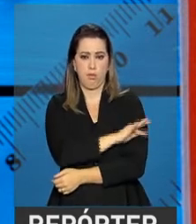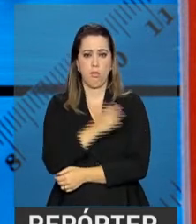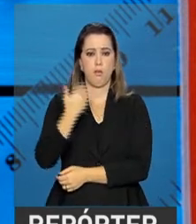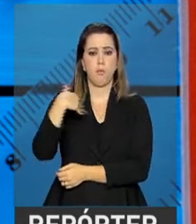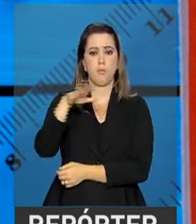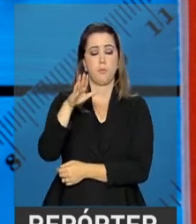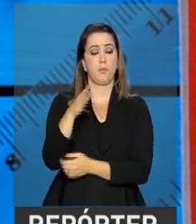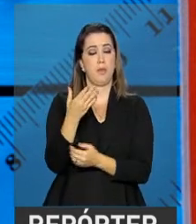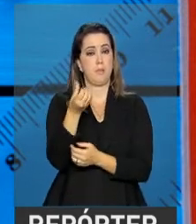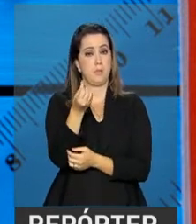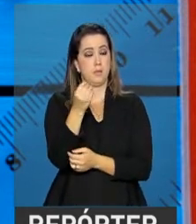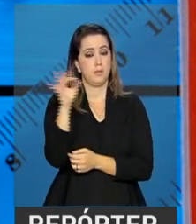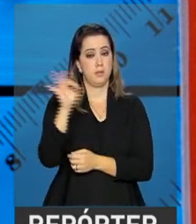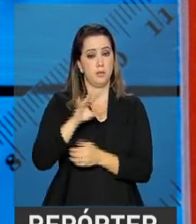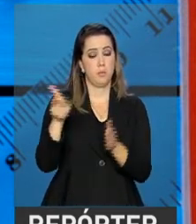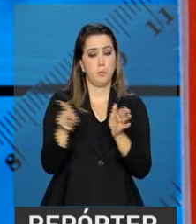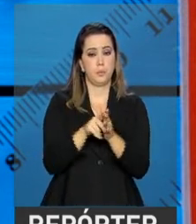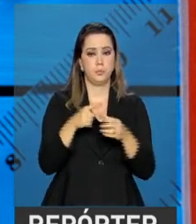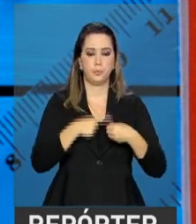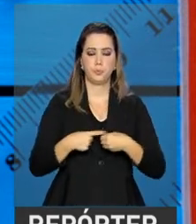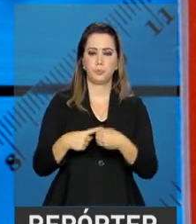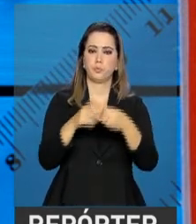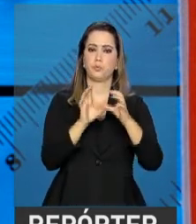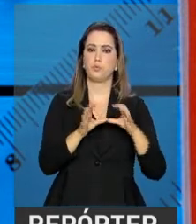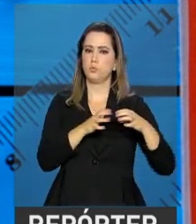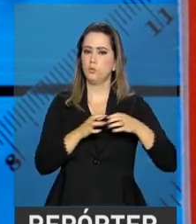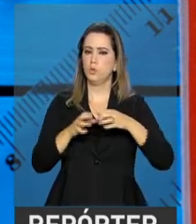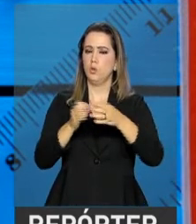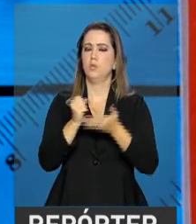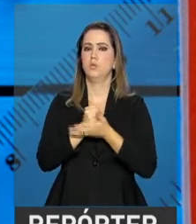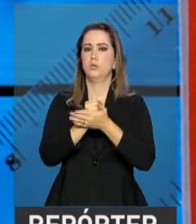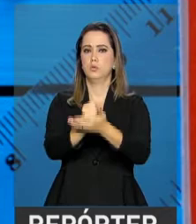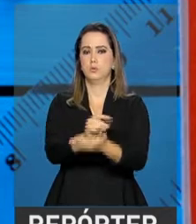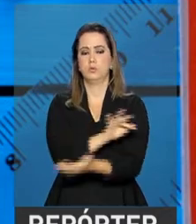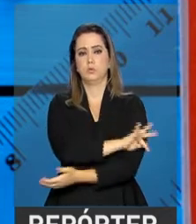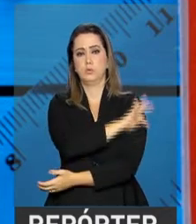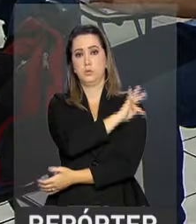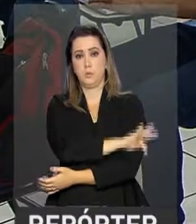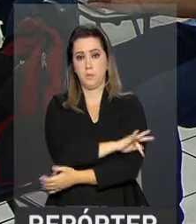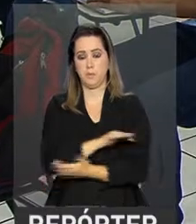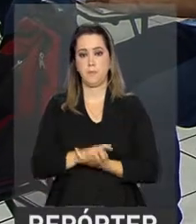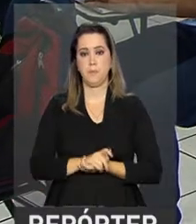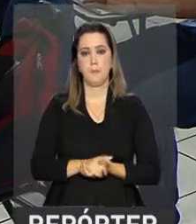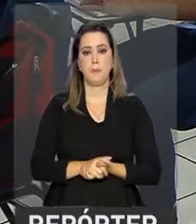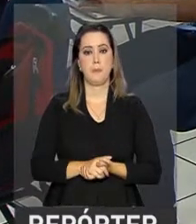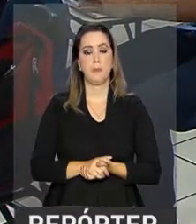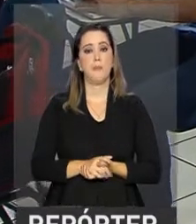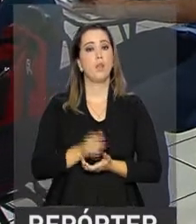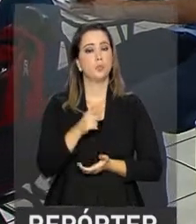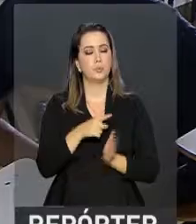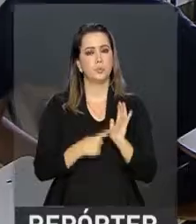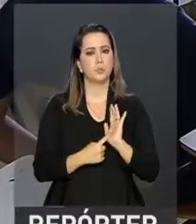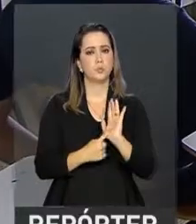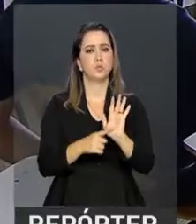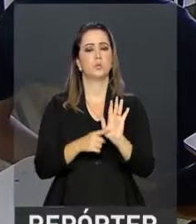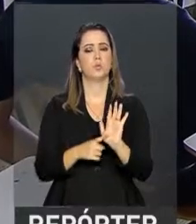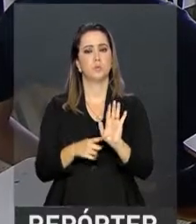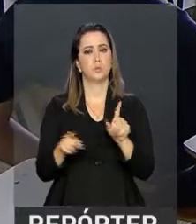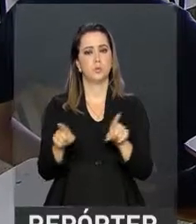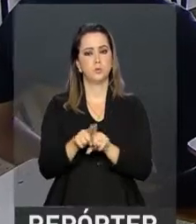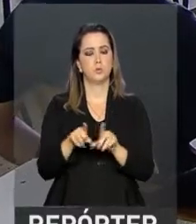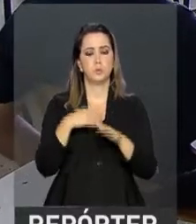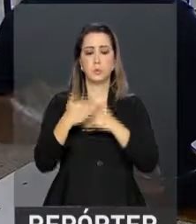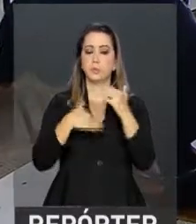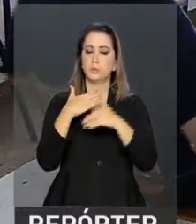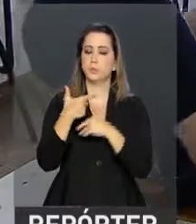sob responsabilidade dos municípios ea maioria oferta ensino fundamental revela também que houve um aumento de